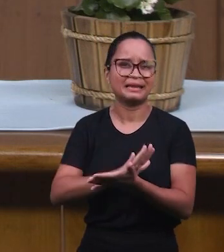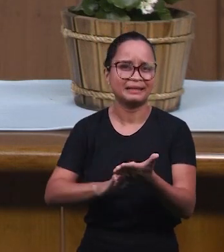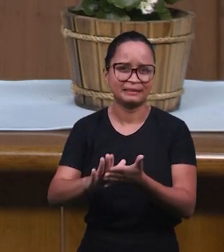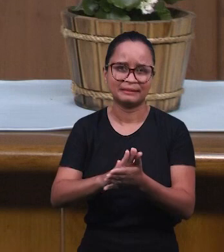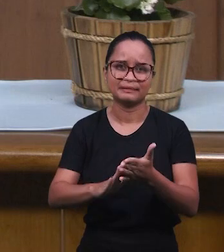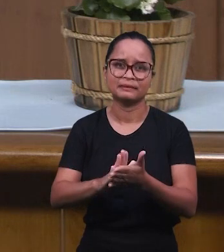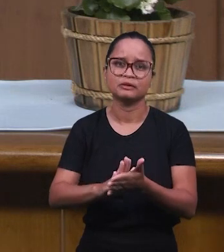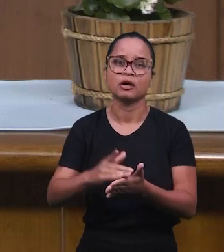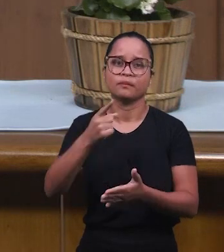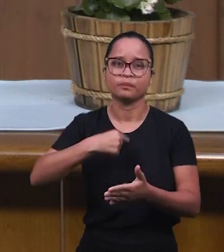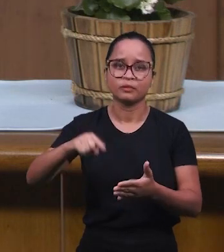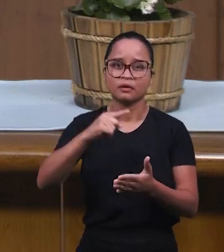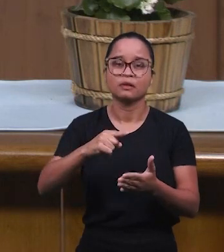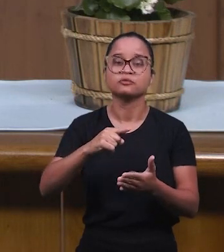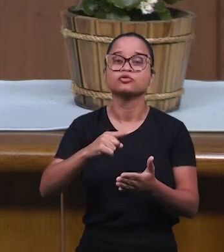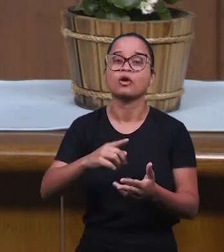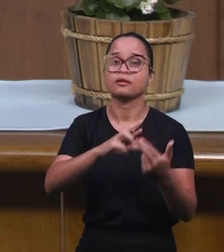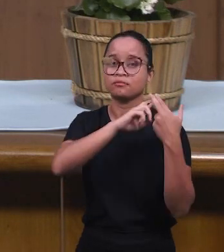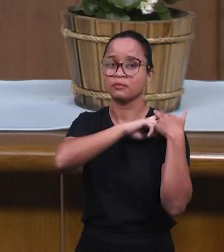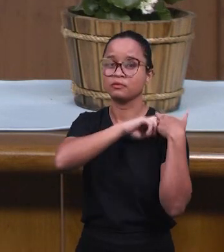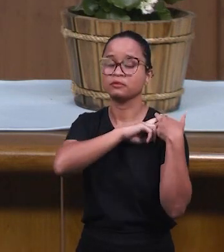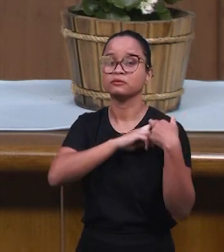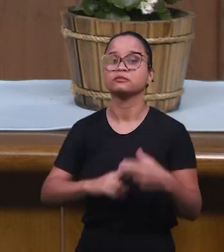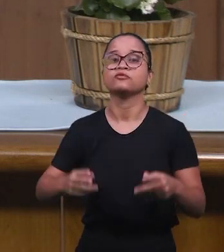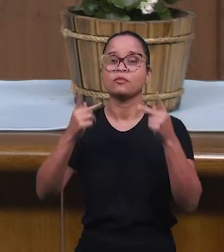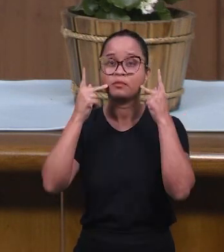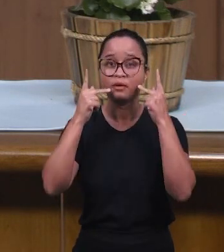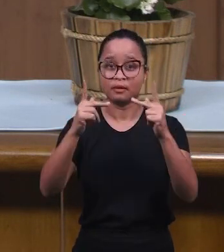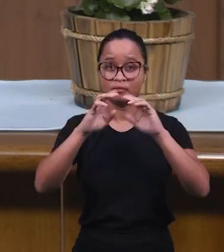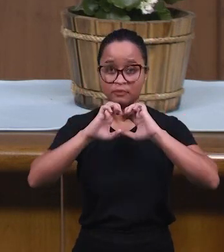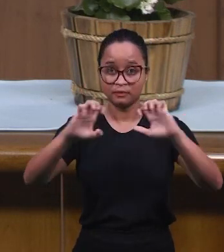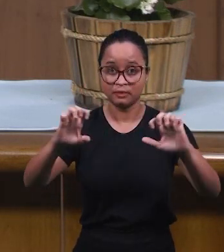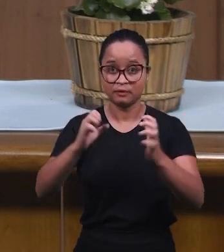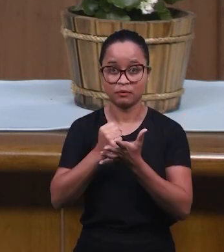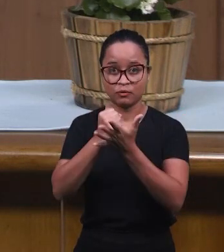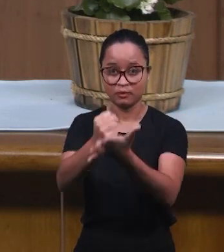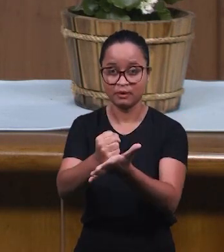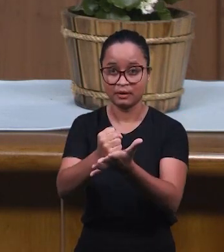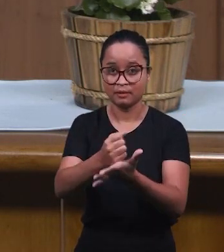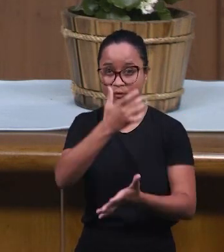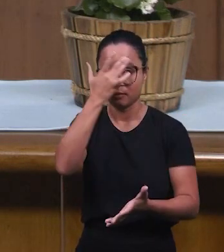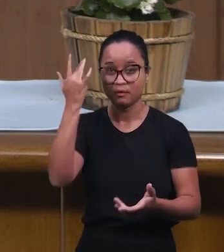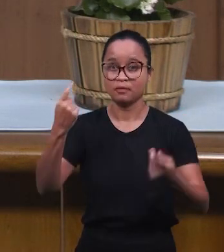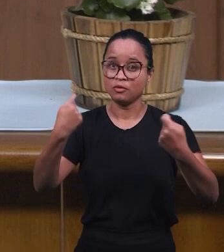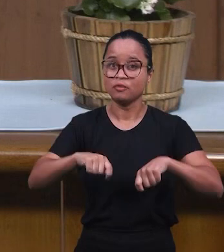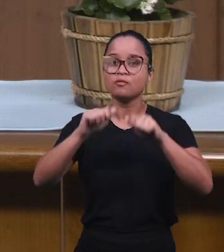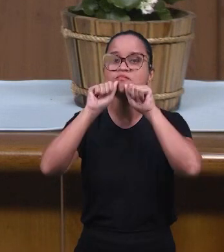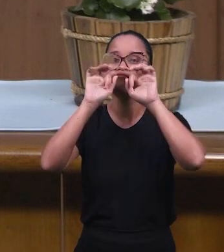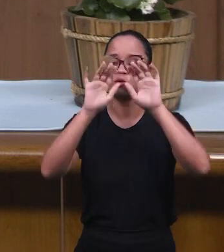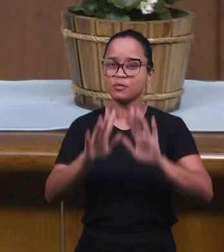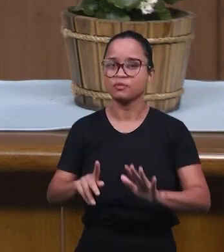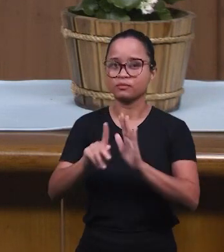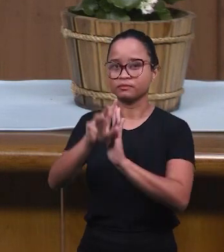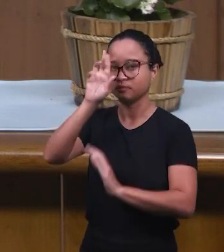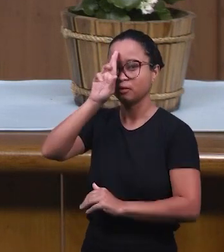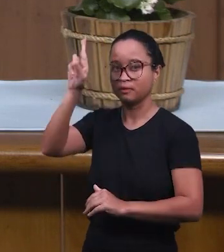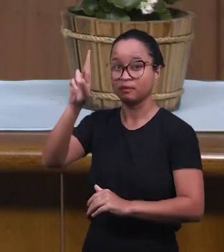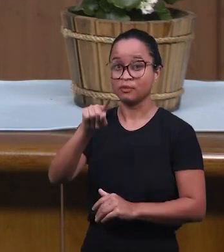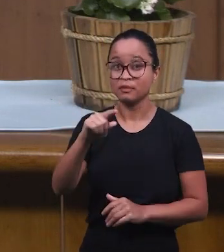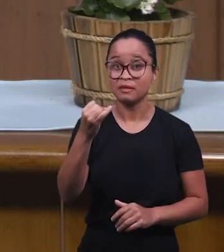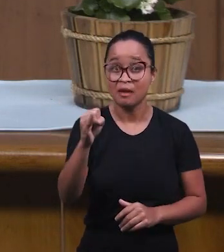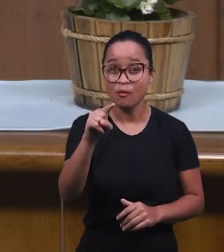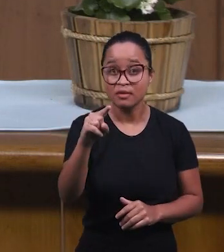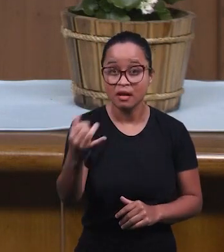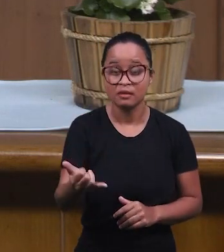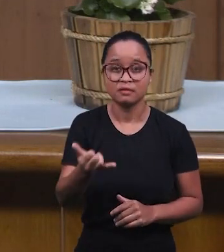nada por isso. Estamos no nosso papel de pregar o Evangelho, de assistir aqueles que precisam de uma bênção da parte do Senhor. Se você